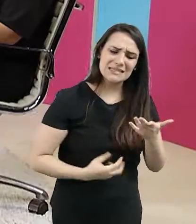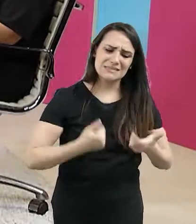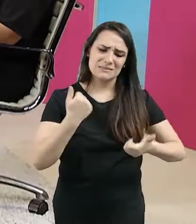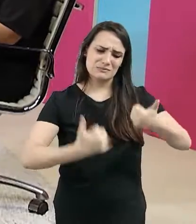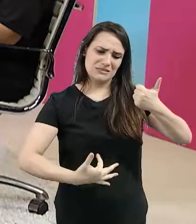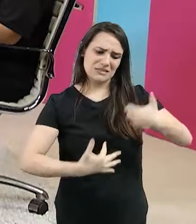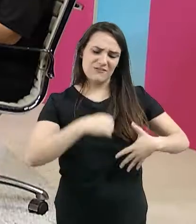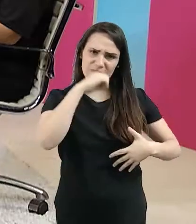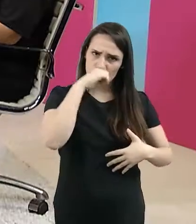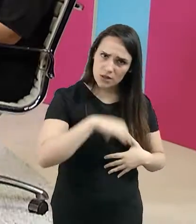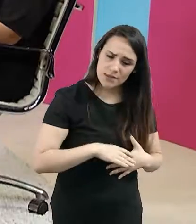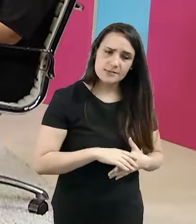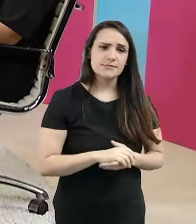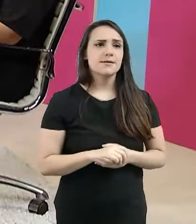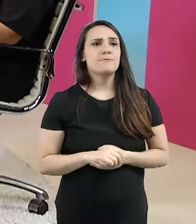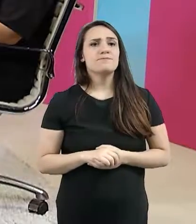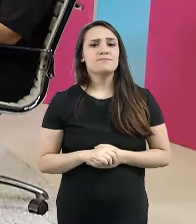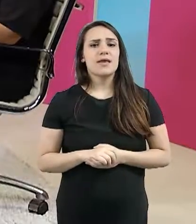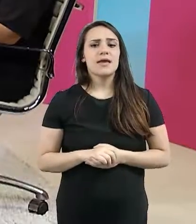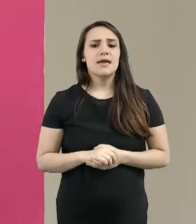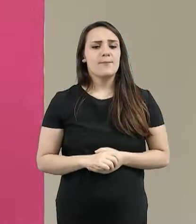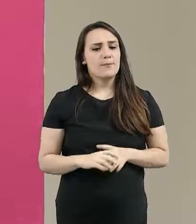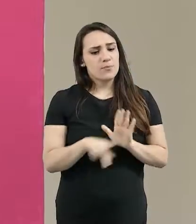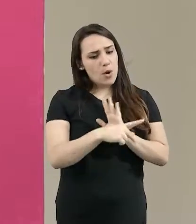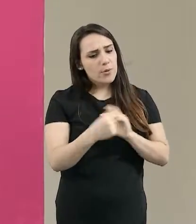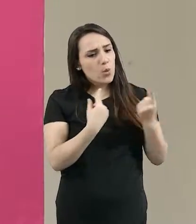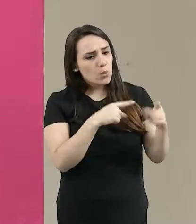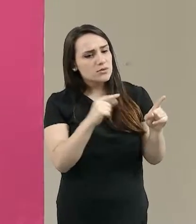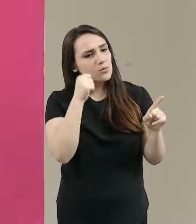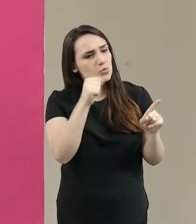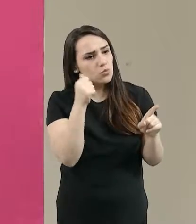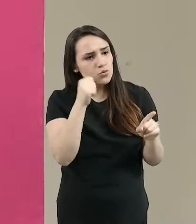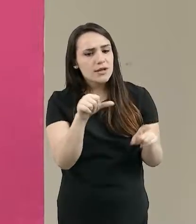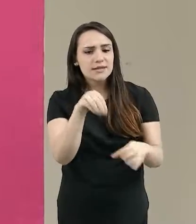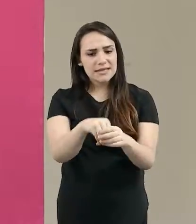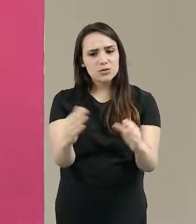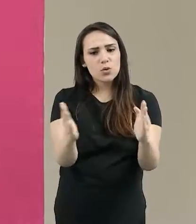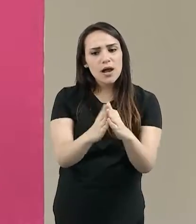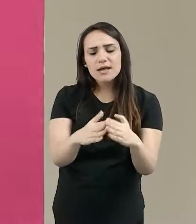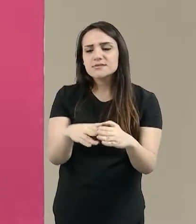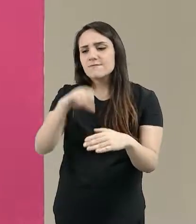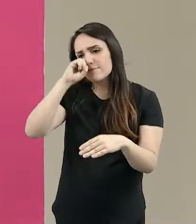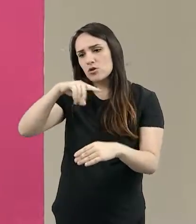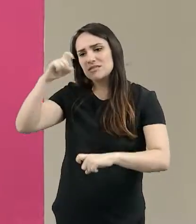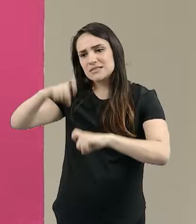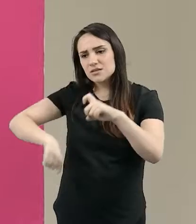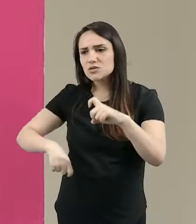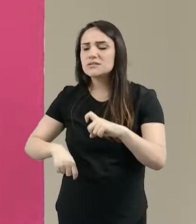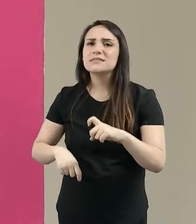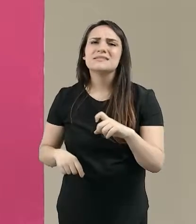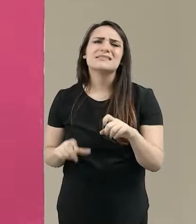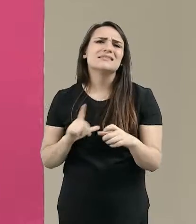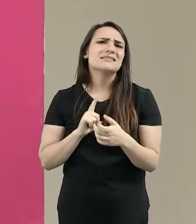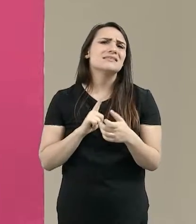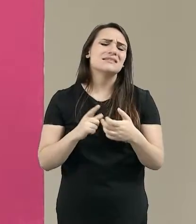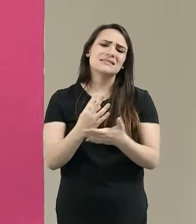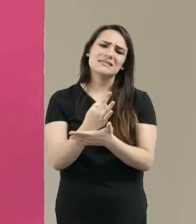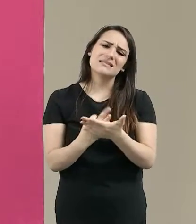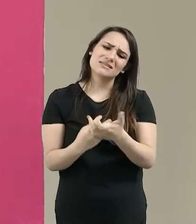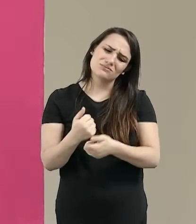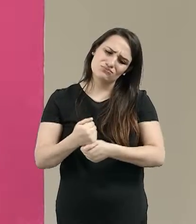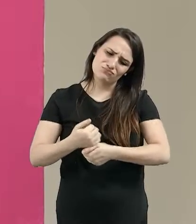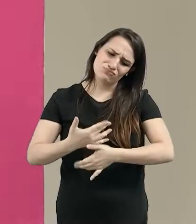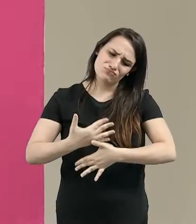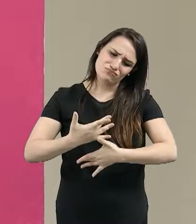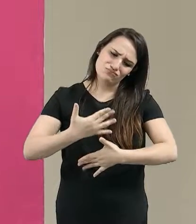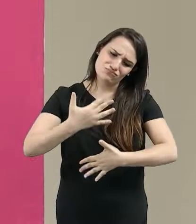sobre violência doméstica, sobre violência sexual. Nós temos textos bem detalhados, bem longos sobre a Lei Maria da Penha,